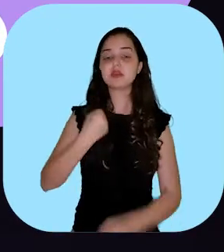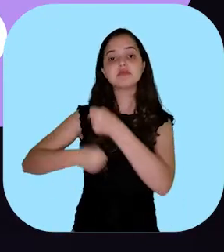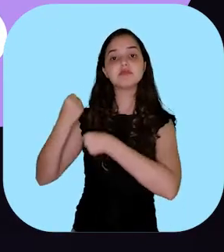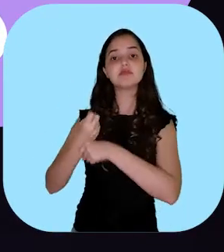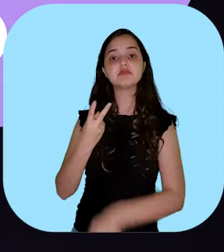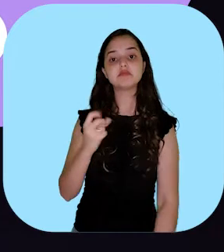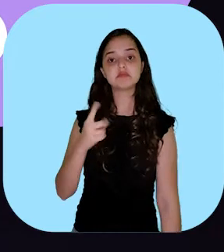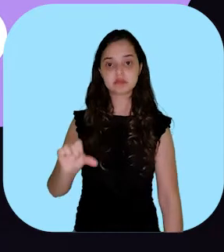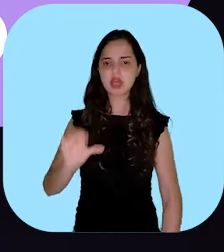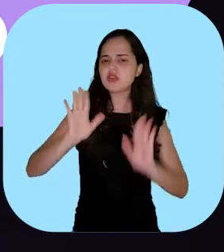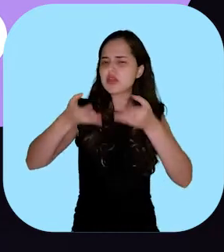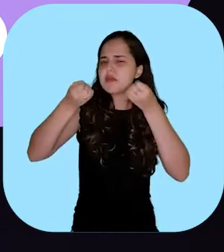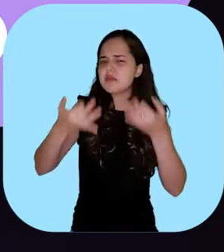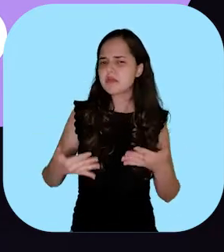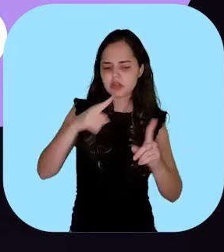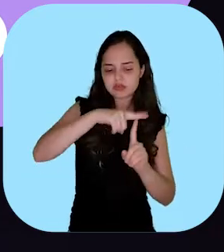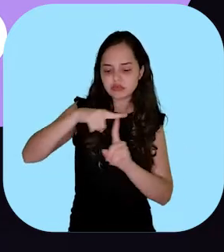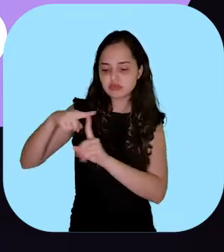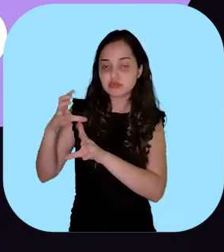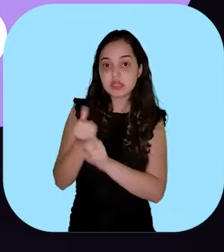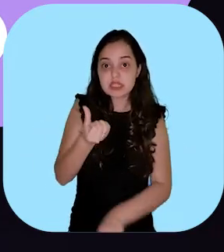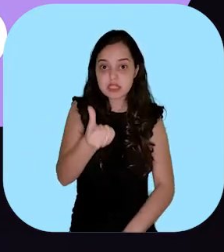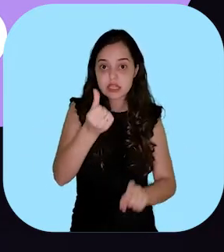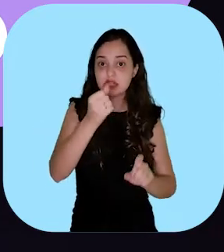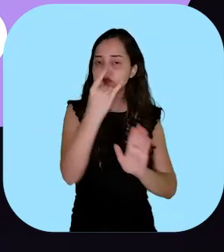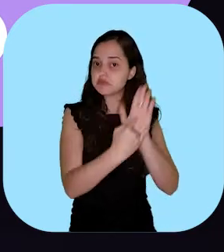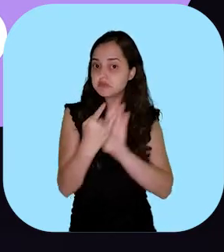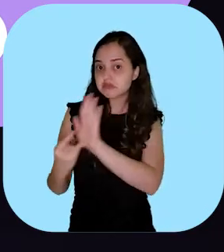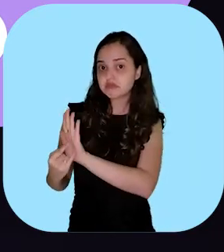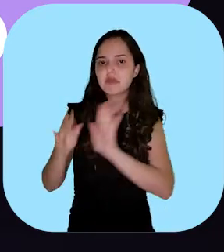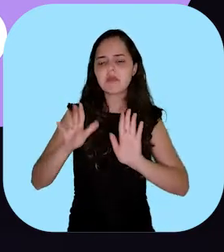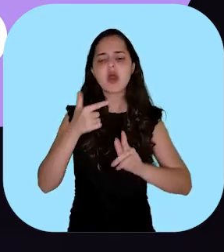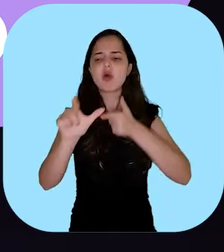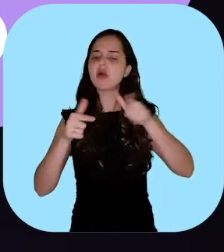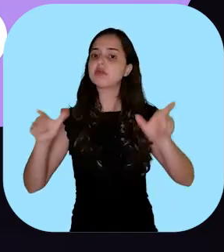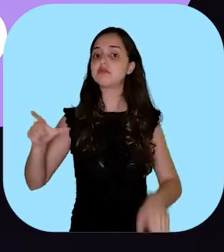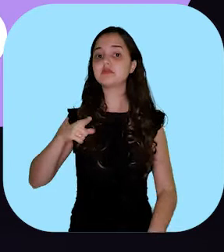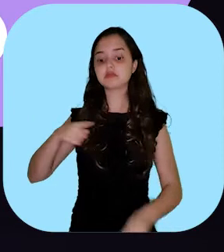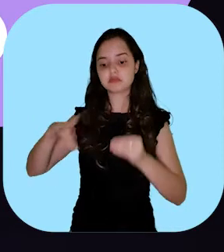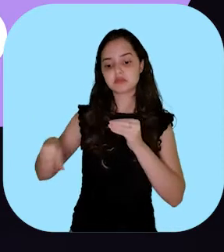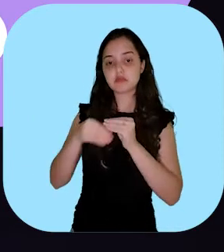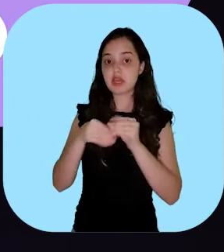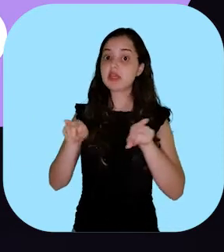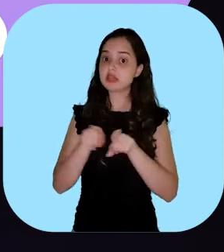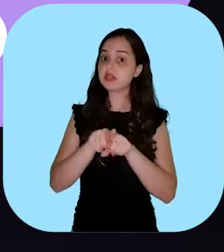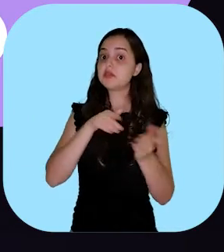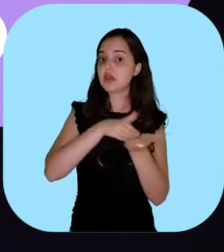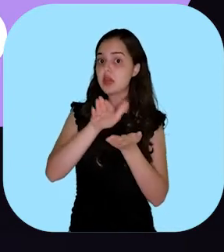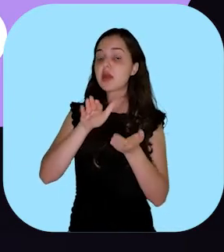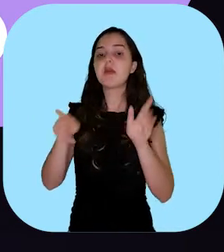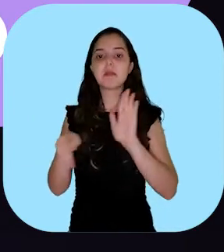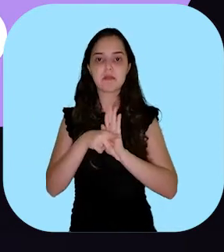de 2019 defina 6 modalidades de documentos, há outros documentos que podem ser emitidos